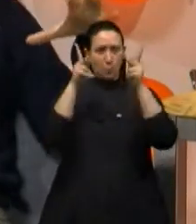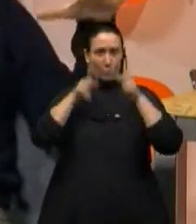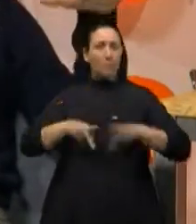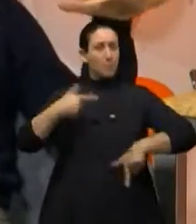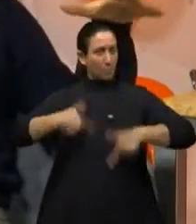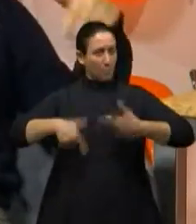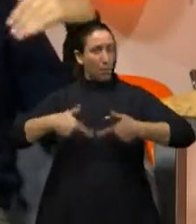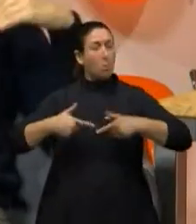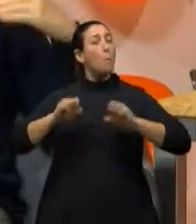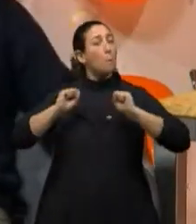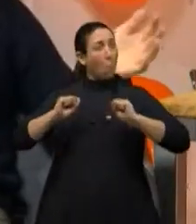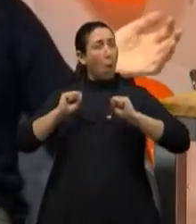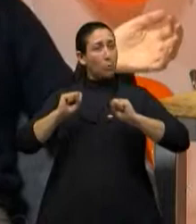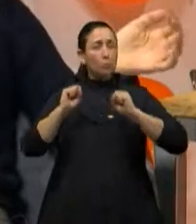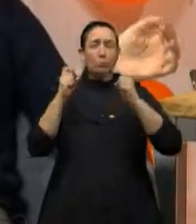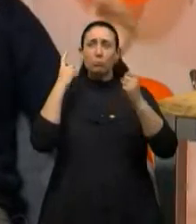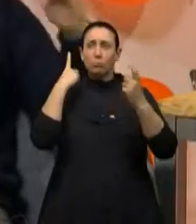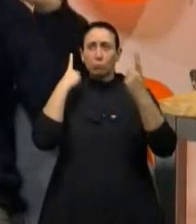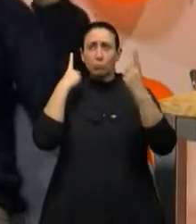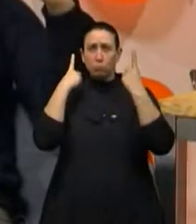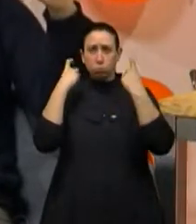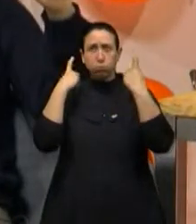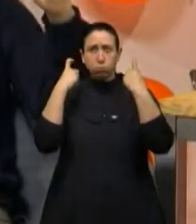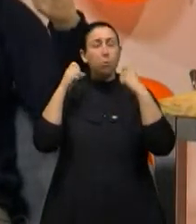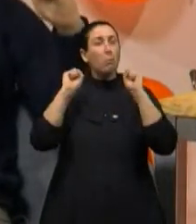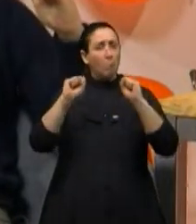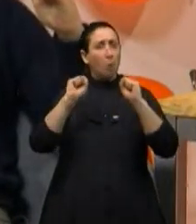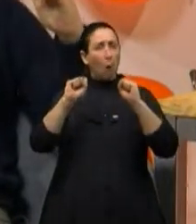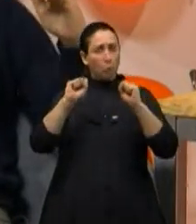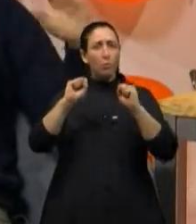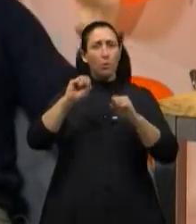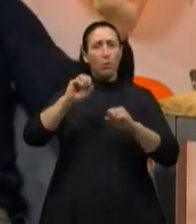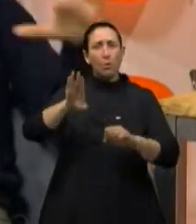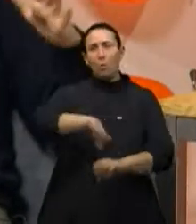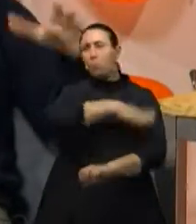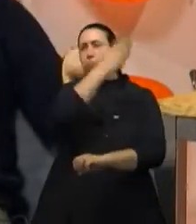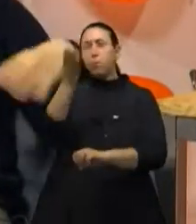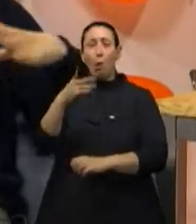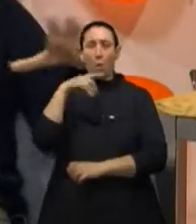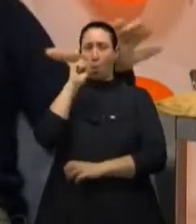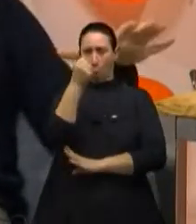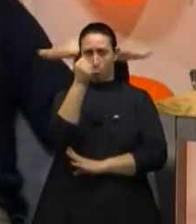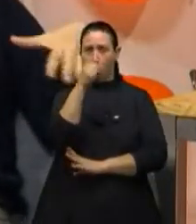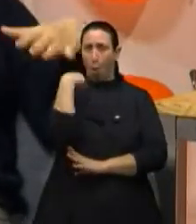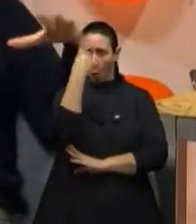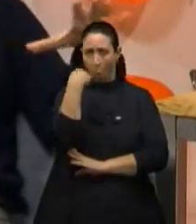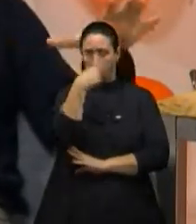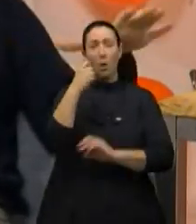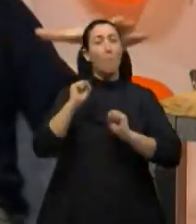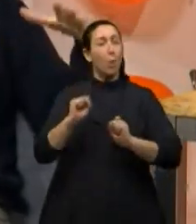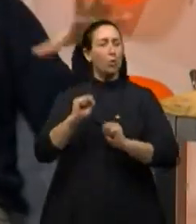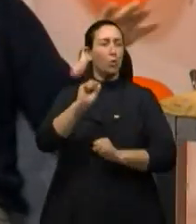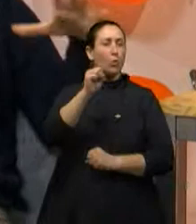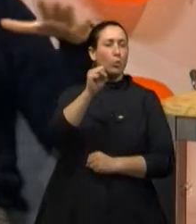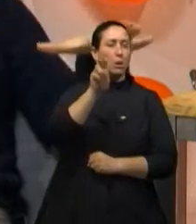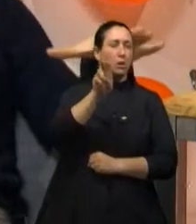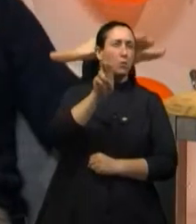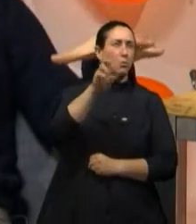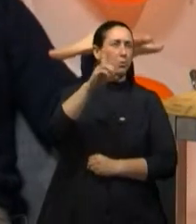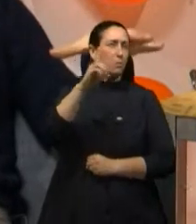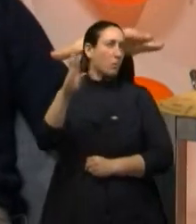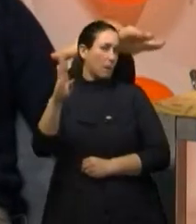podem ficar expostos até 8 horas diárias a 85 dbis nós estamos conversando aqui em torno de 60